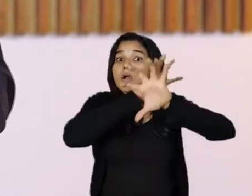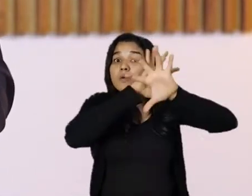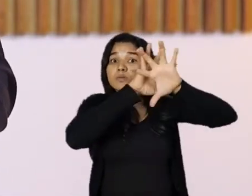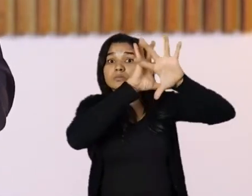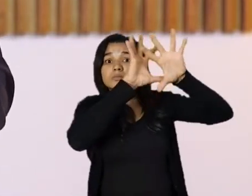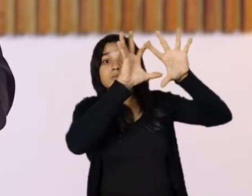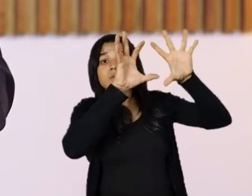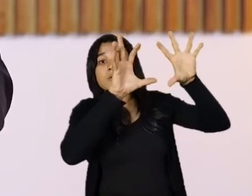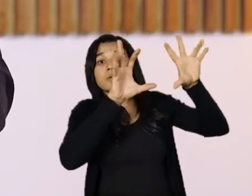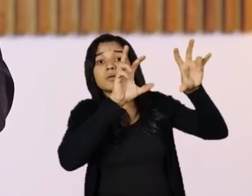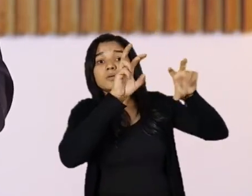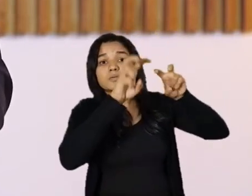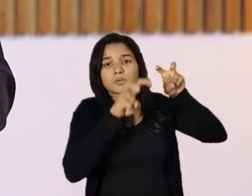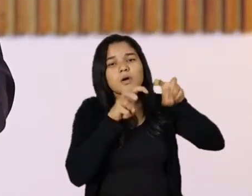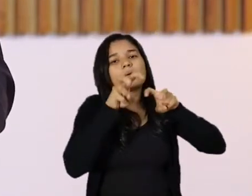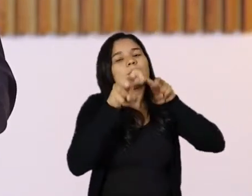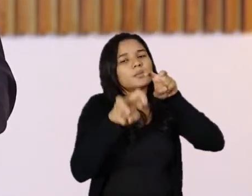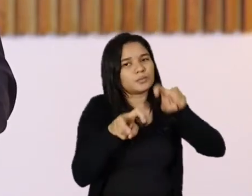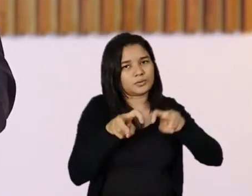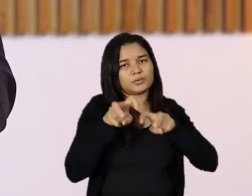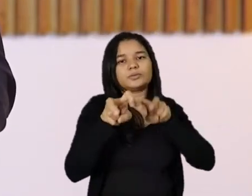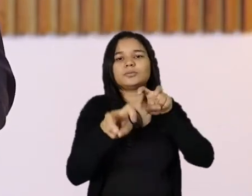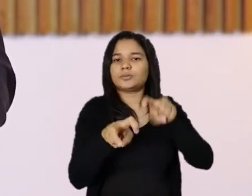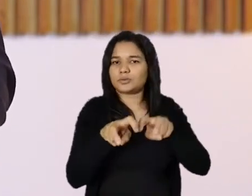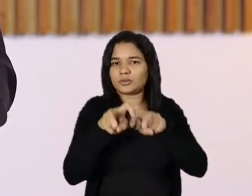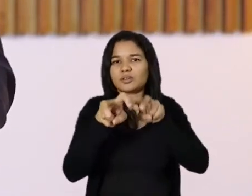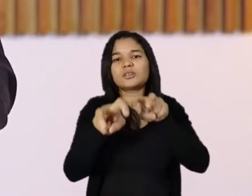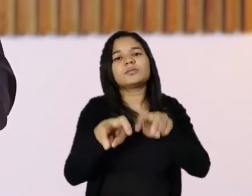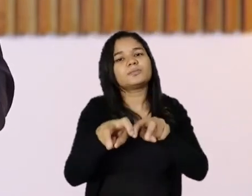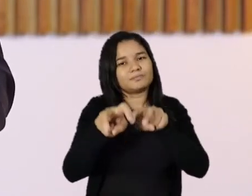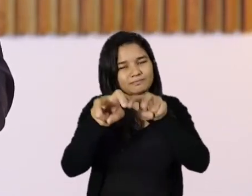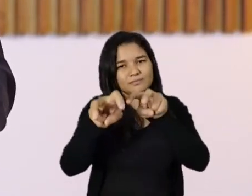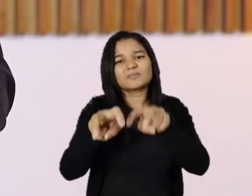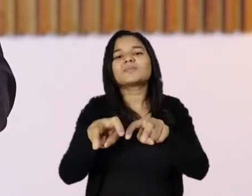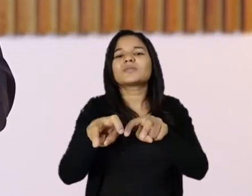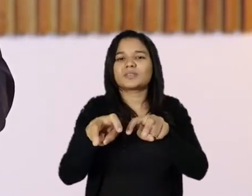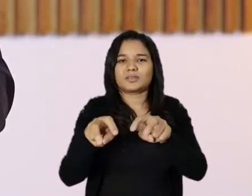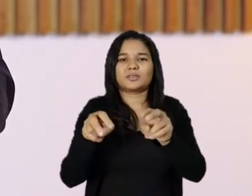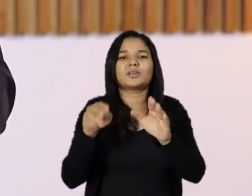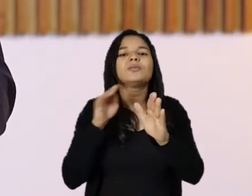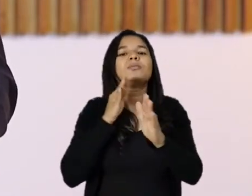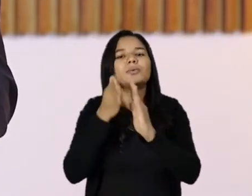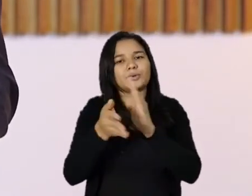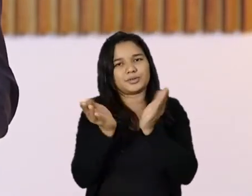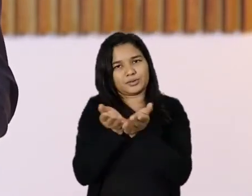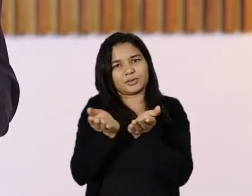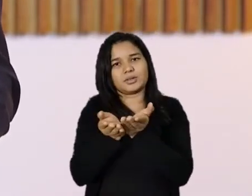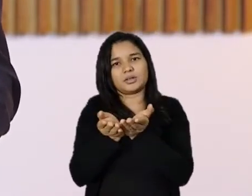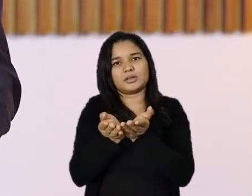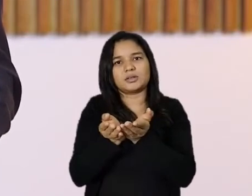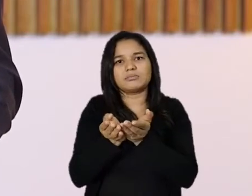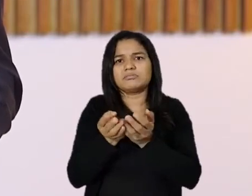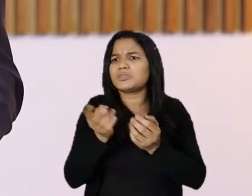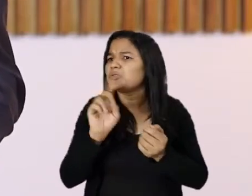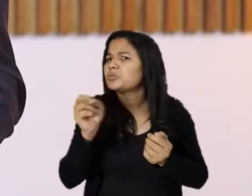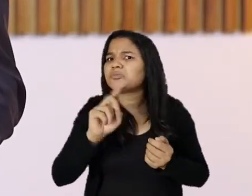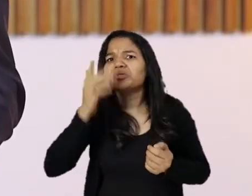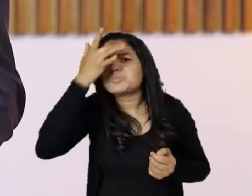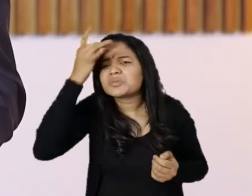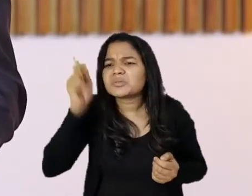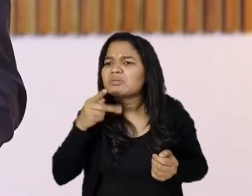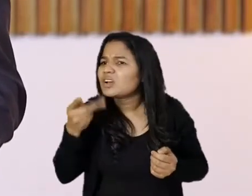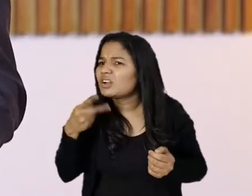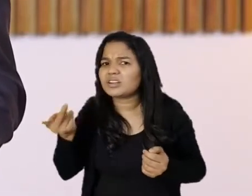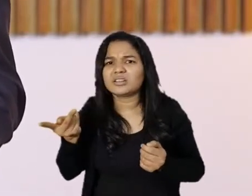forma para dentro da arca e se acomodarem dentro da arca, sem ninguém, humanamente falando, orientá-los a isso. O céu